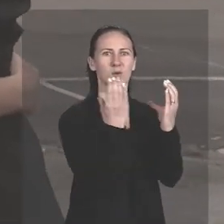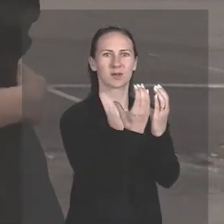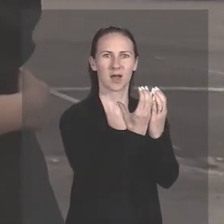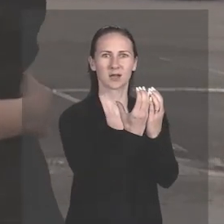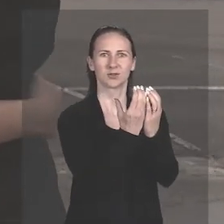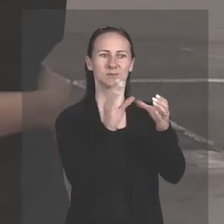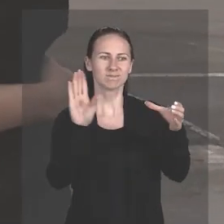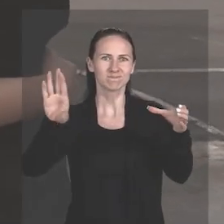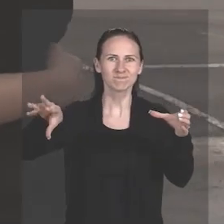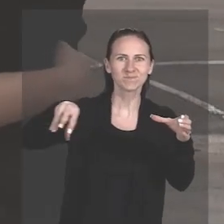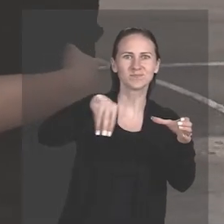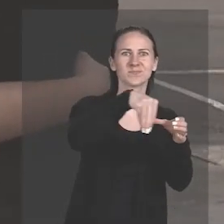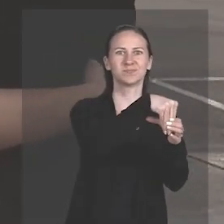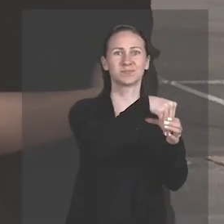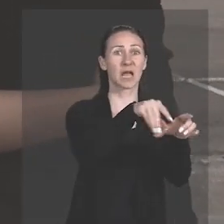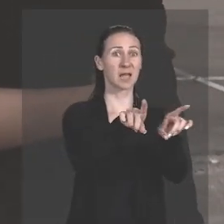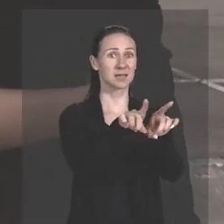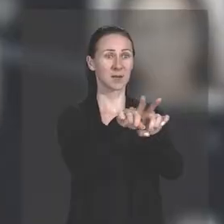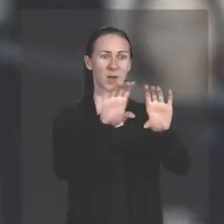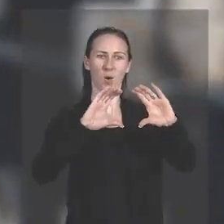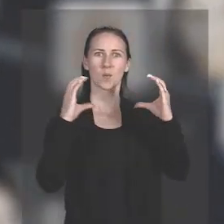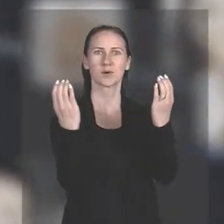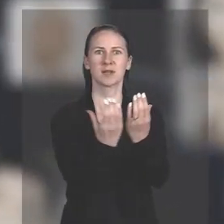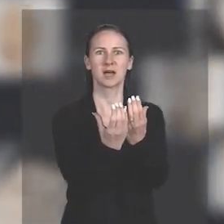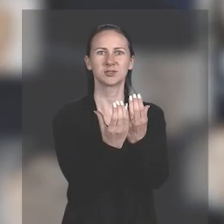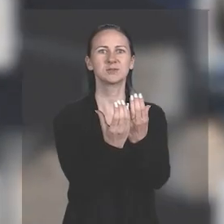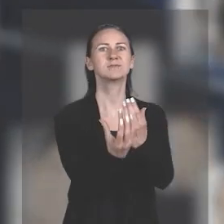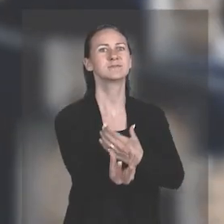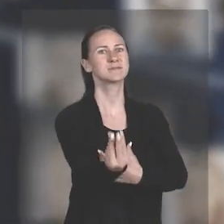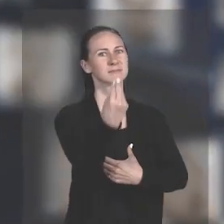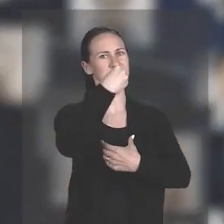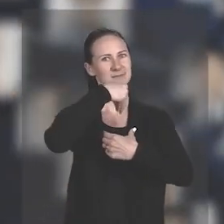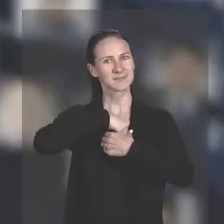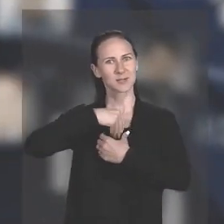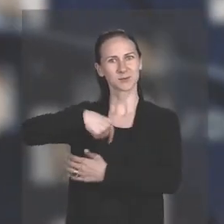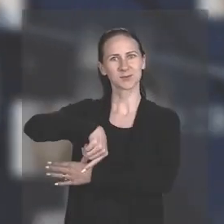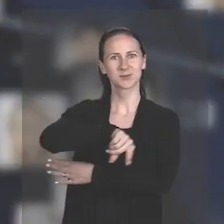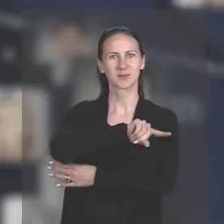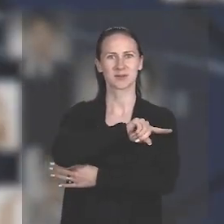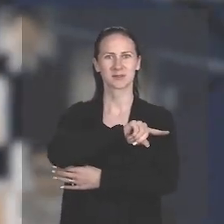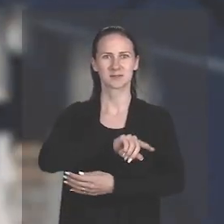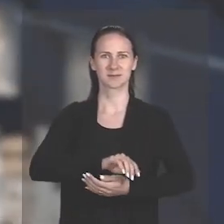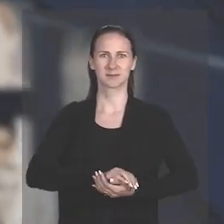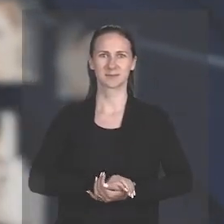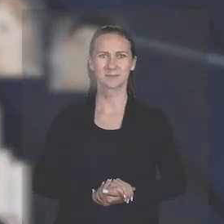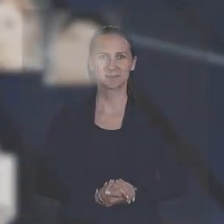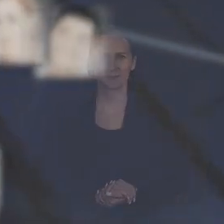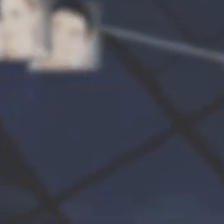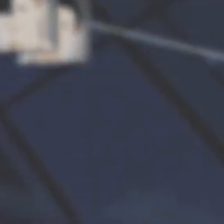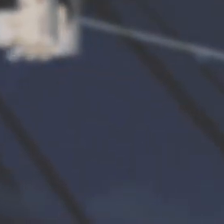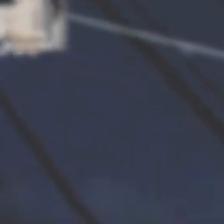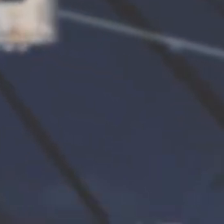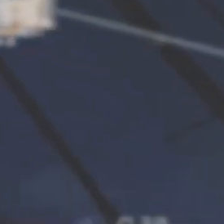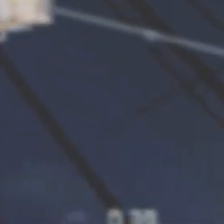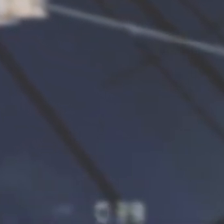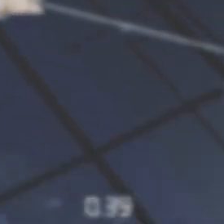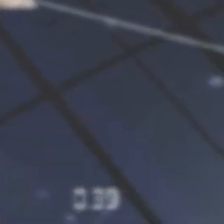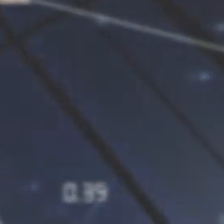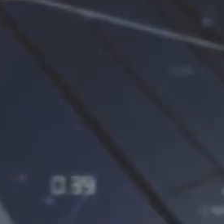Fazemos parte da comunidade. E a comunidade faz parte de nós. Thank you.